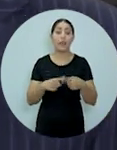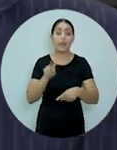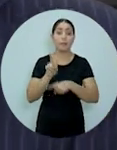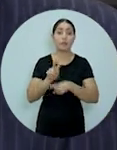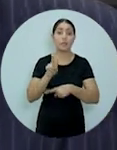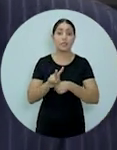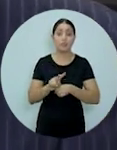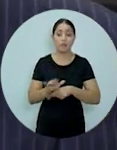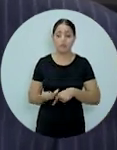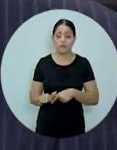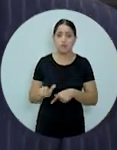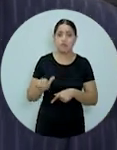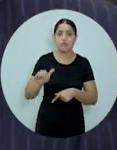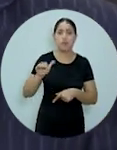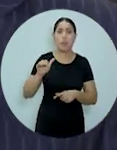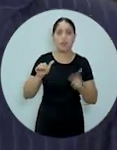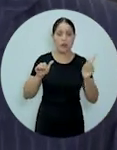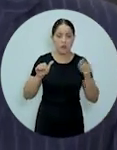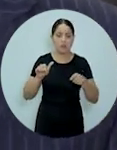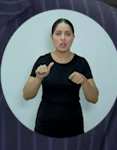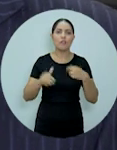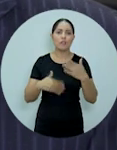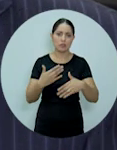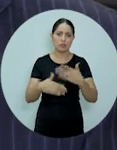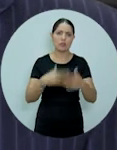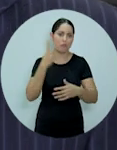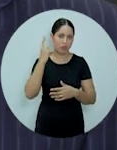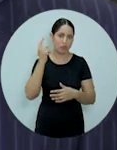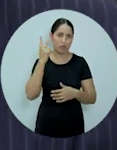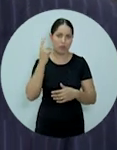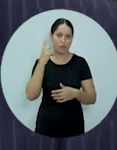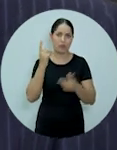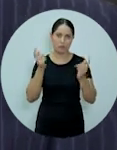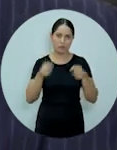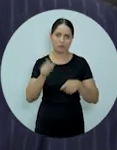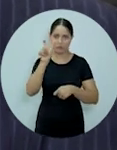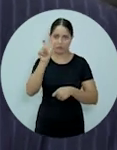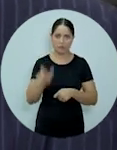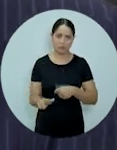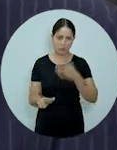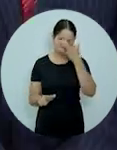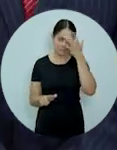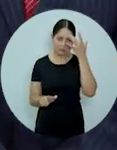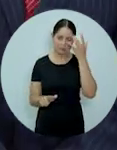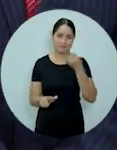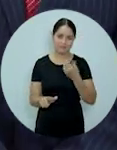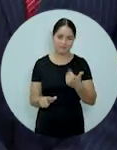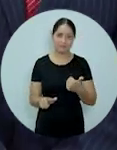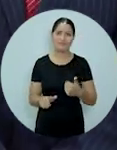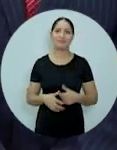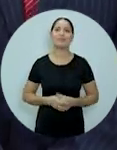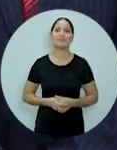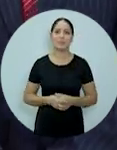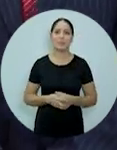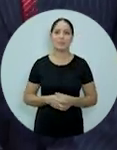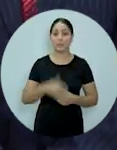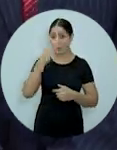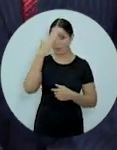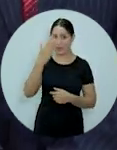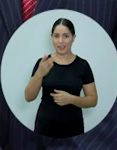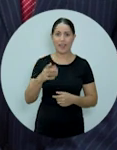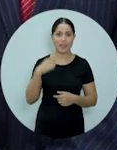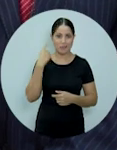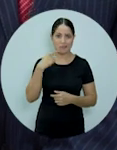ela um desenvolvimento absolutamente normal para ela ser um adulto saudável. Tá certo. Muito obrigado,